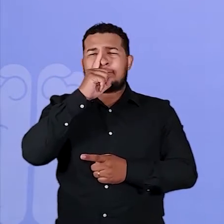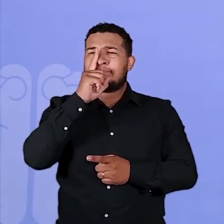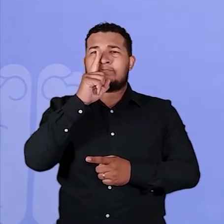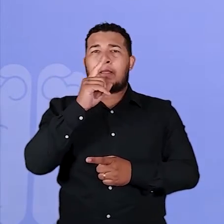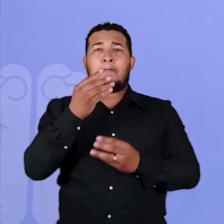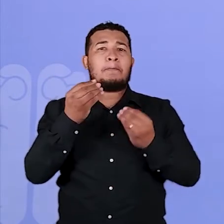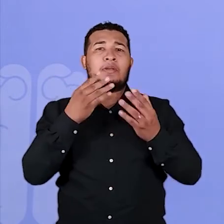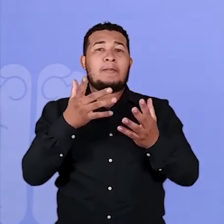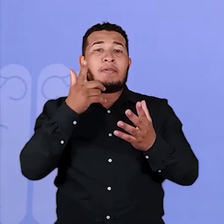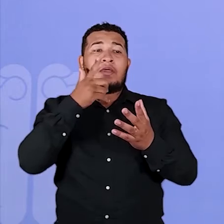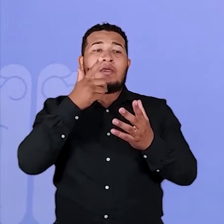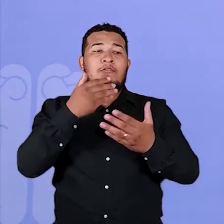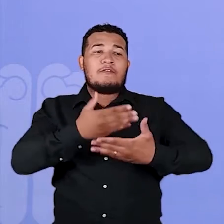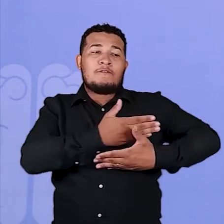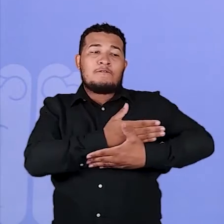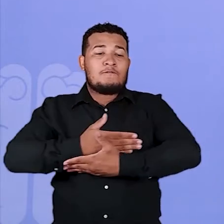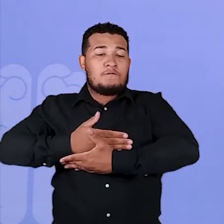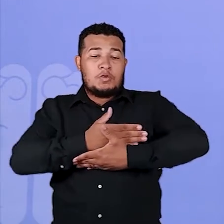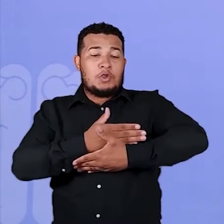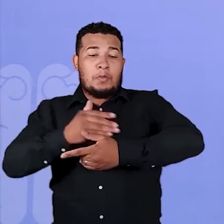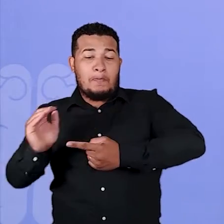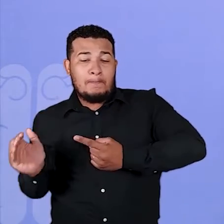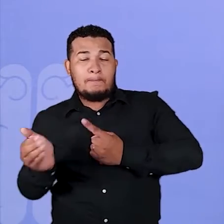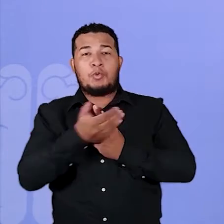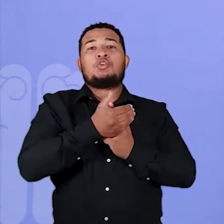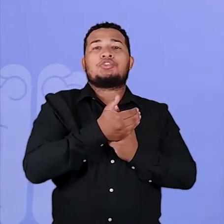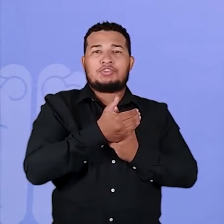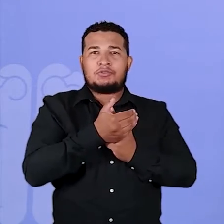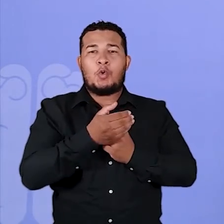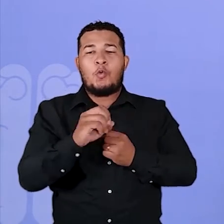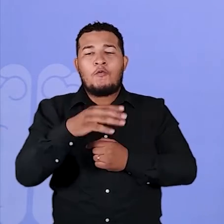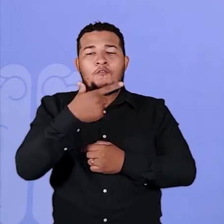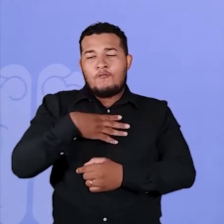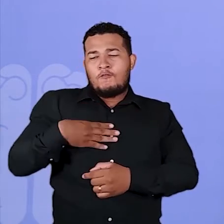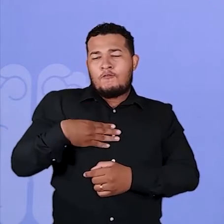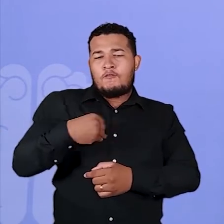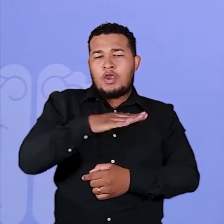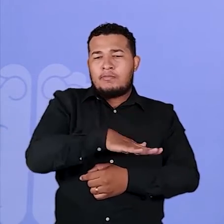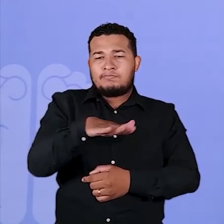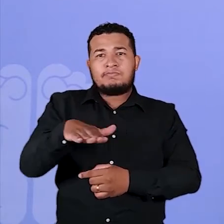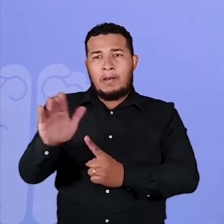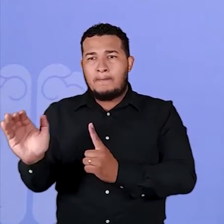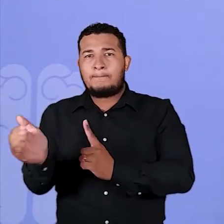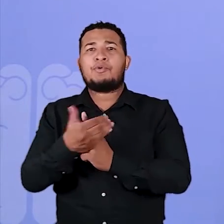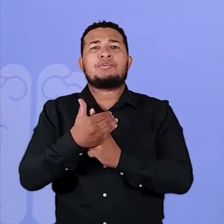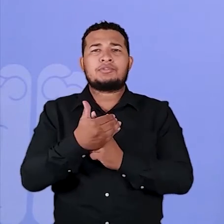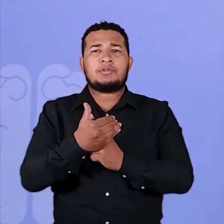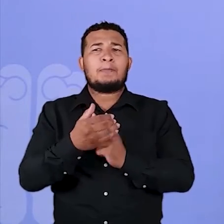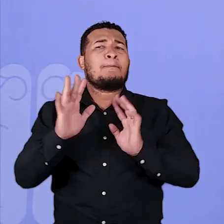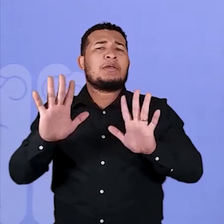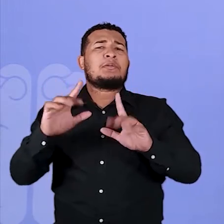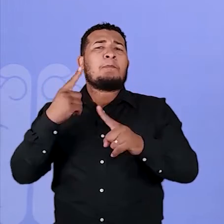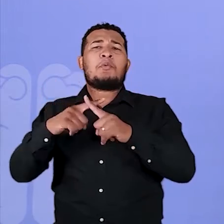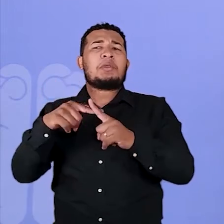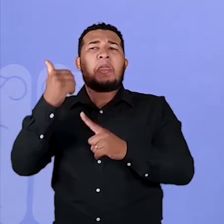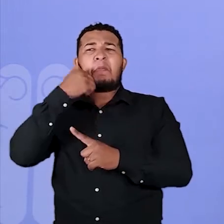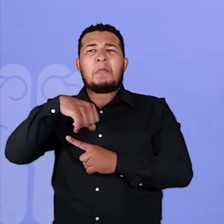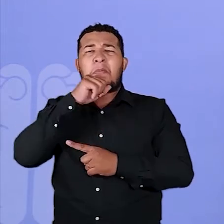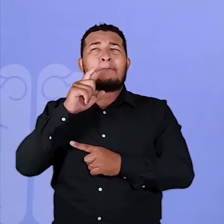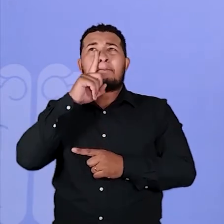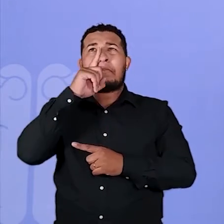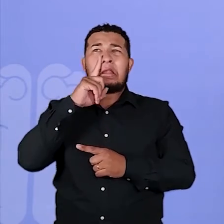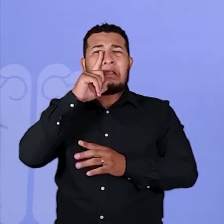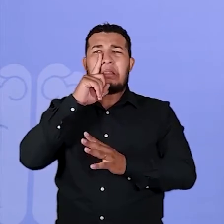para poder, por exemplo, proteger um de seus filhos. O raciocínio de Bentham é o seguinte, uma mãe faz isso porque não